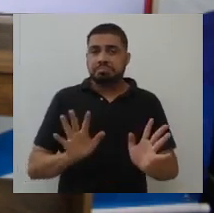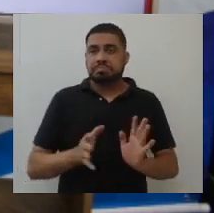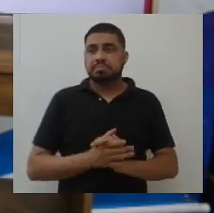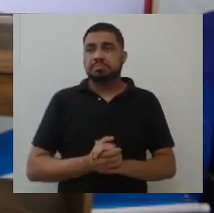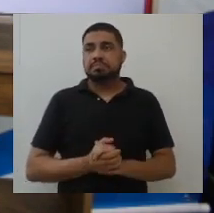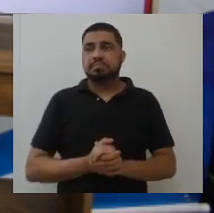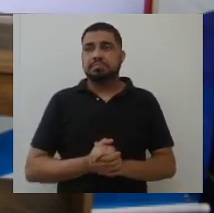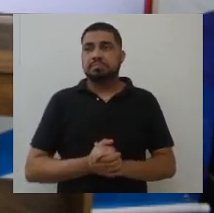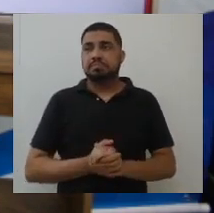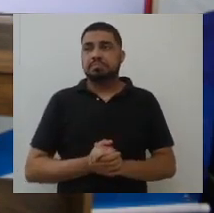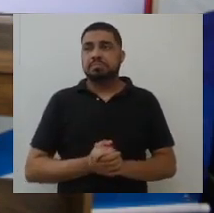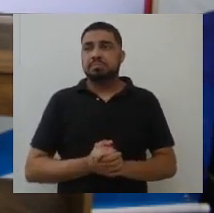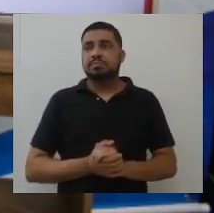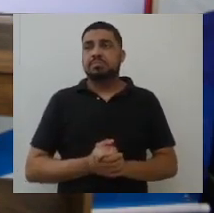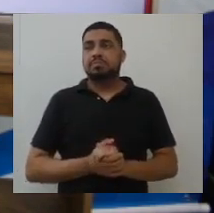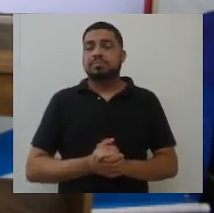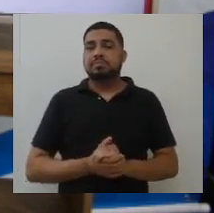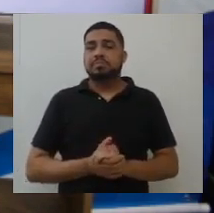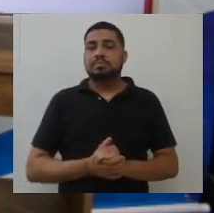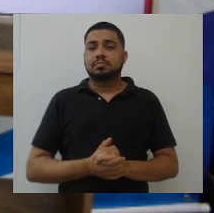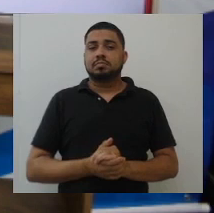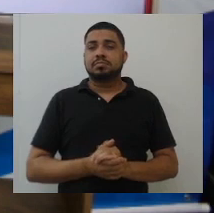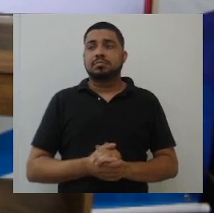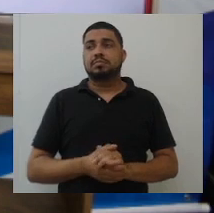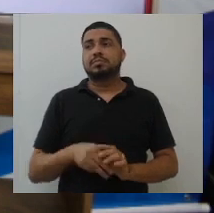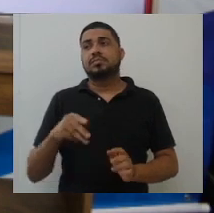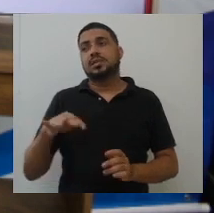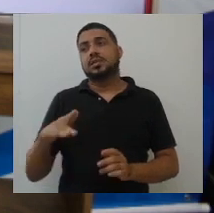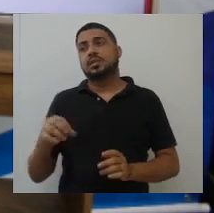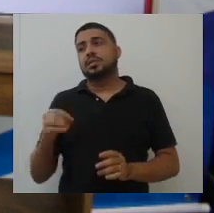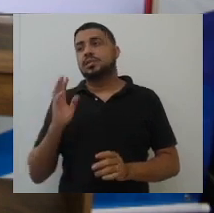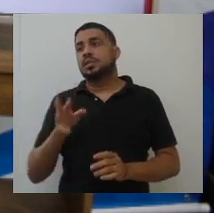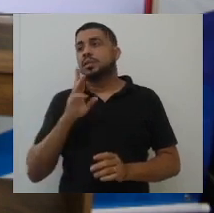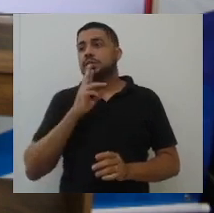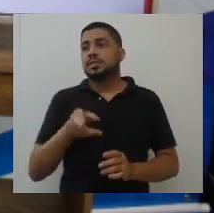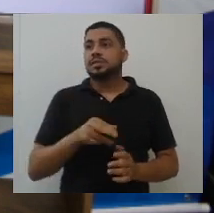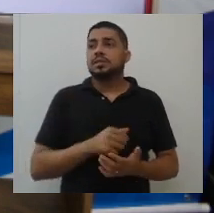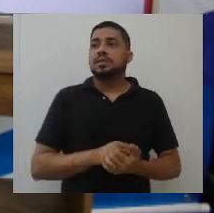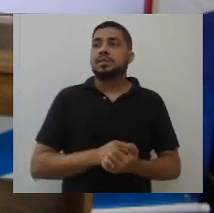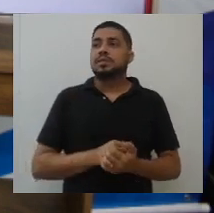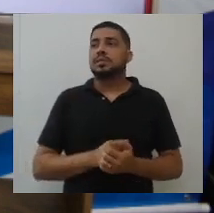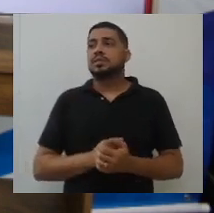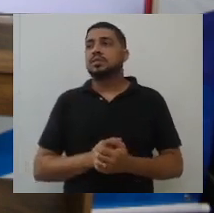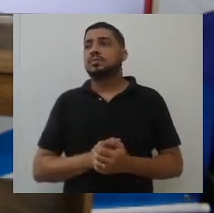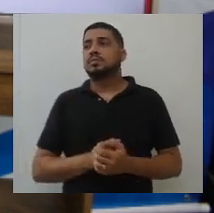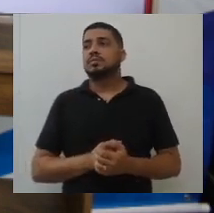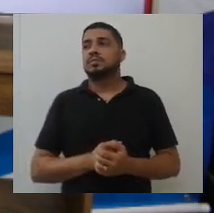mais. Ok? Micael, essa aqui já foi respondida.